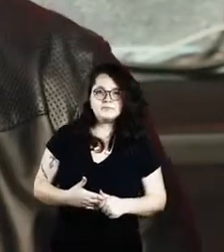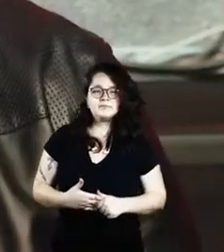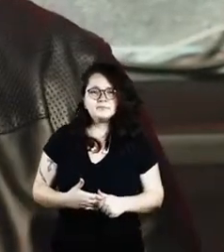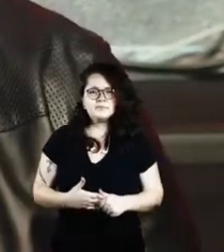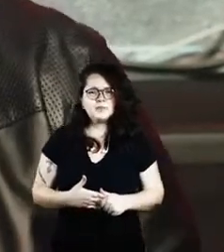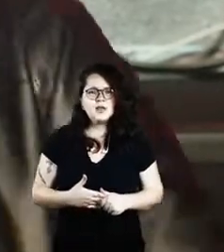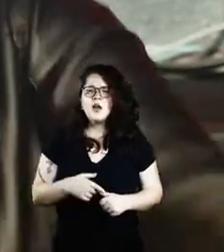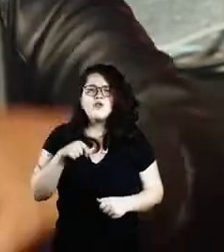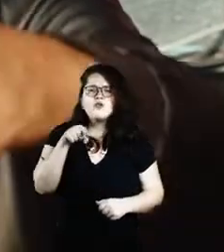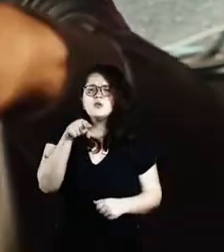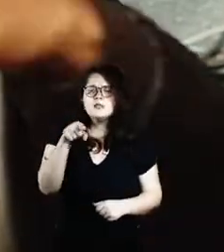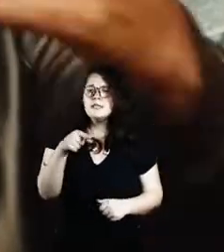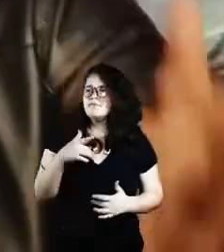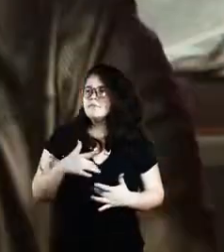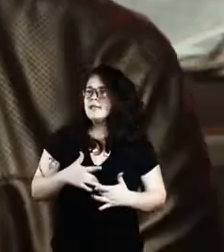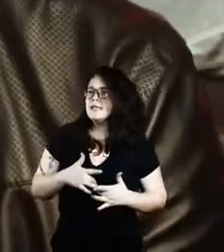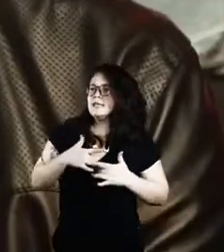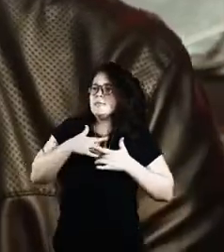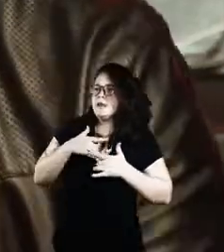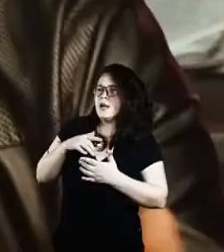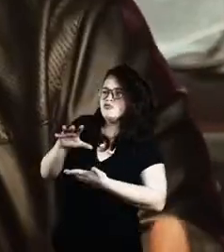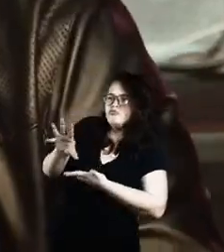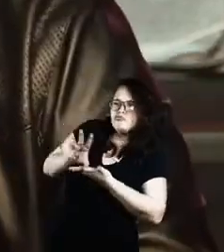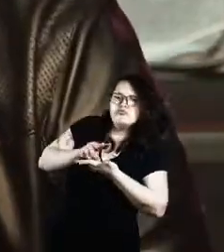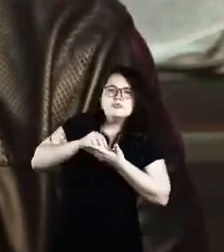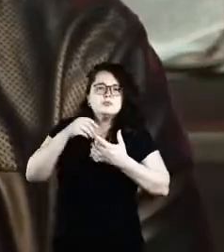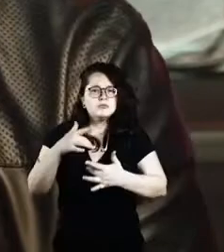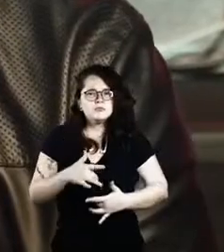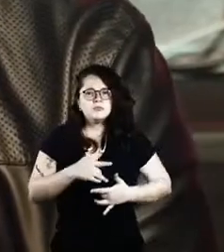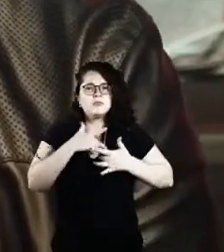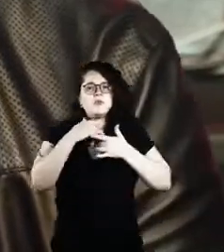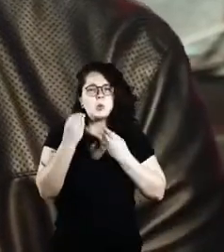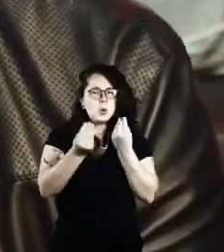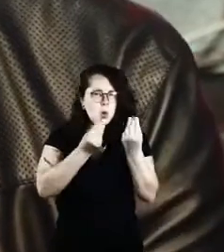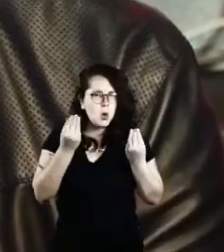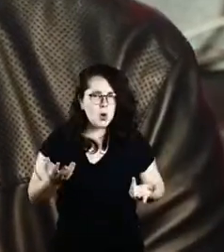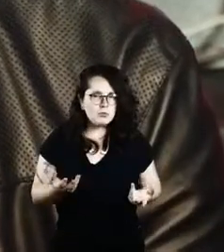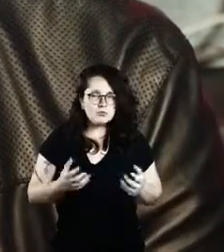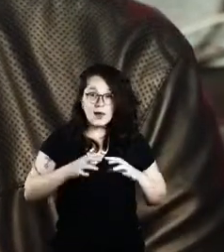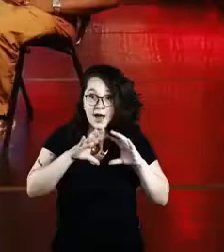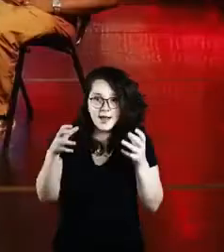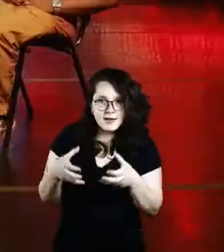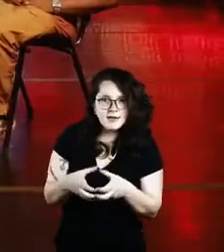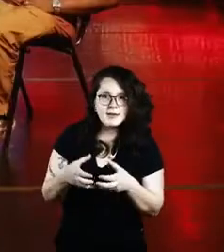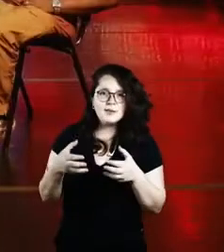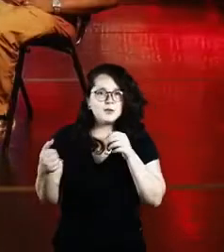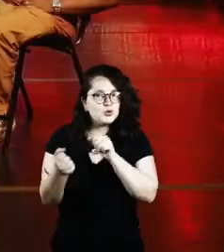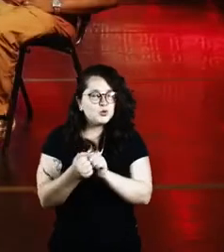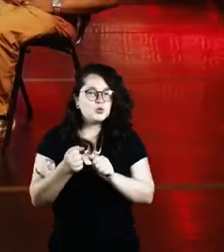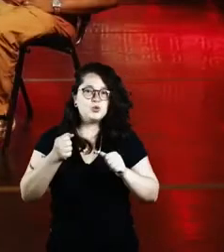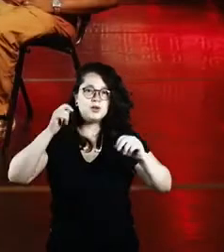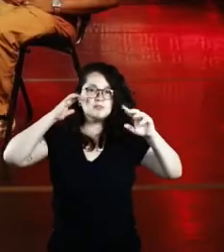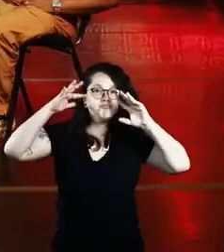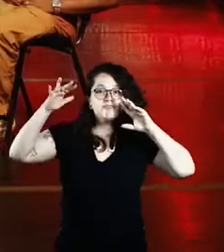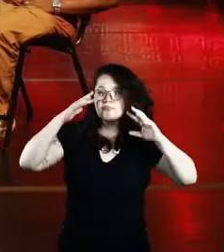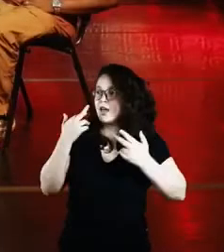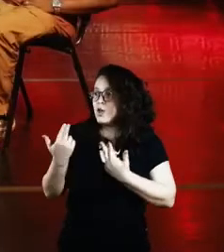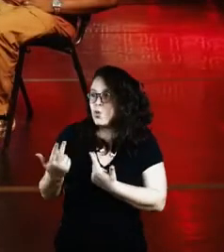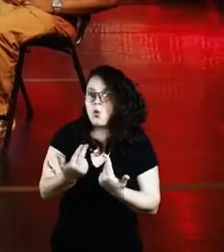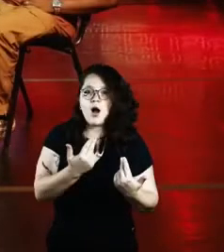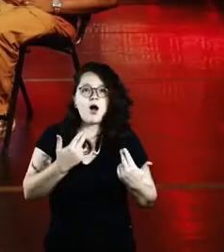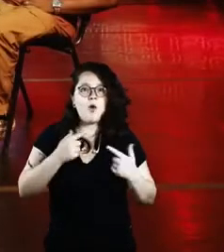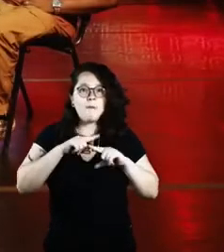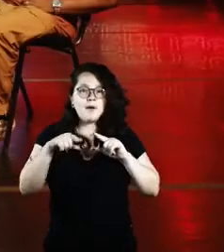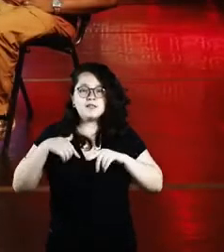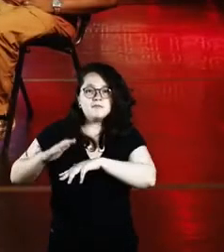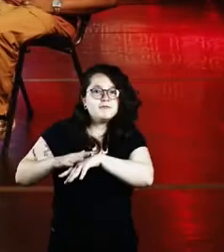Em que vocês se inspiraram? Já existiam outras equipes que vocês falaram, a gente quer ser igual, a gente quer fazer, mas fazer diferente? Ou assim,